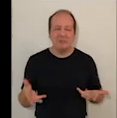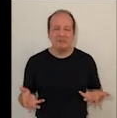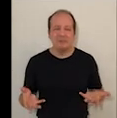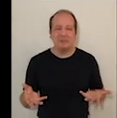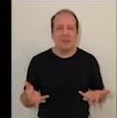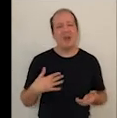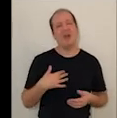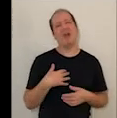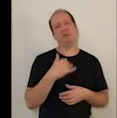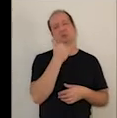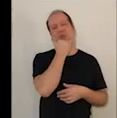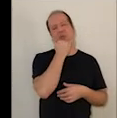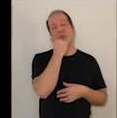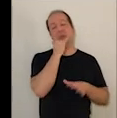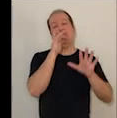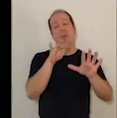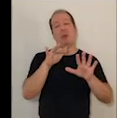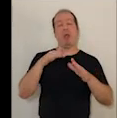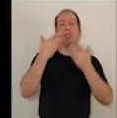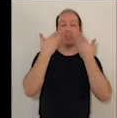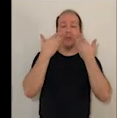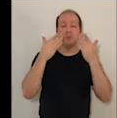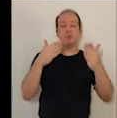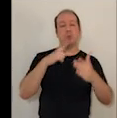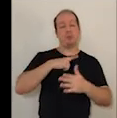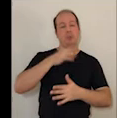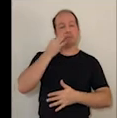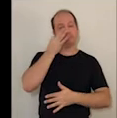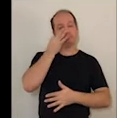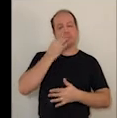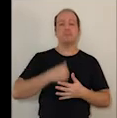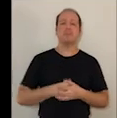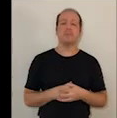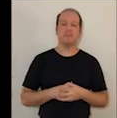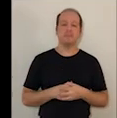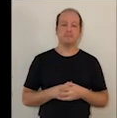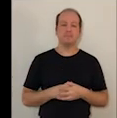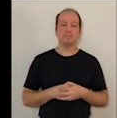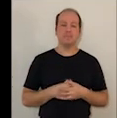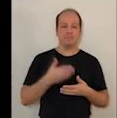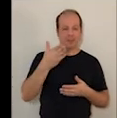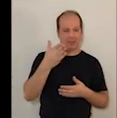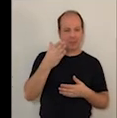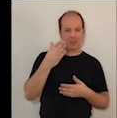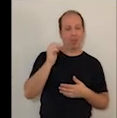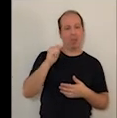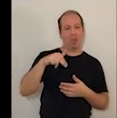Mas ainda há uma testemunha presente. Canina, sua noiva.